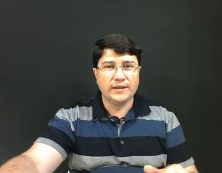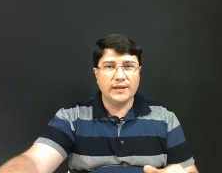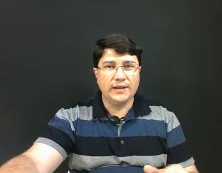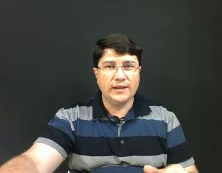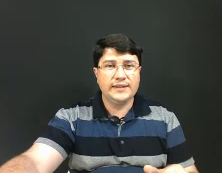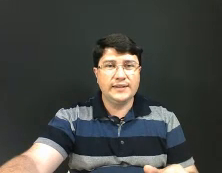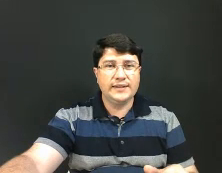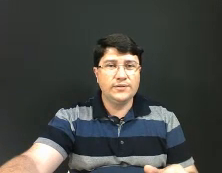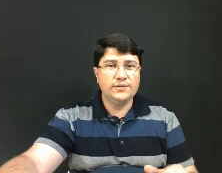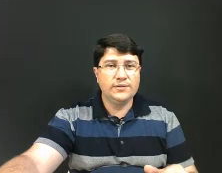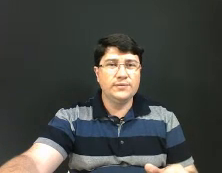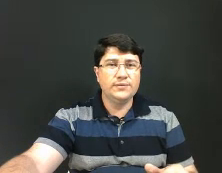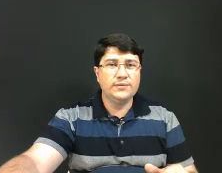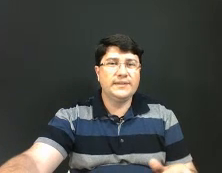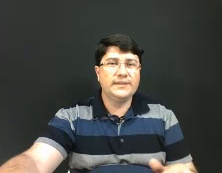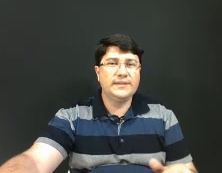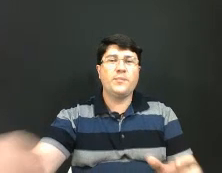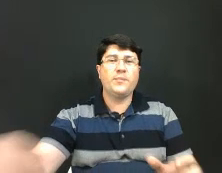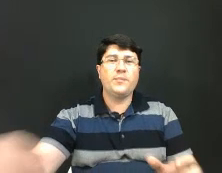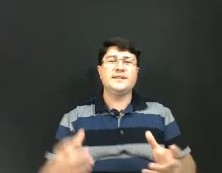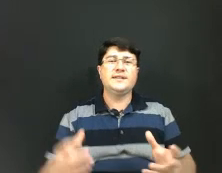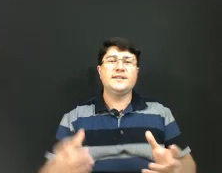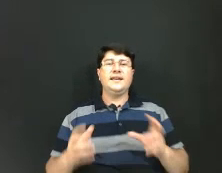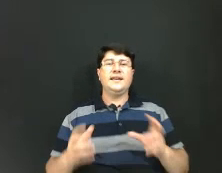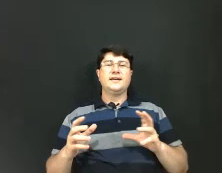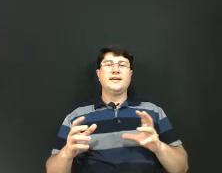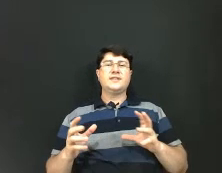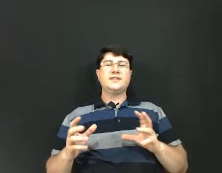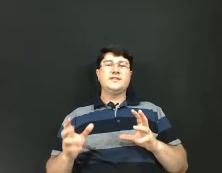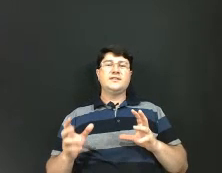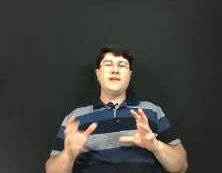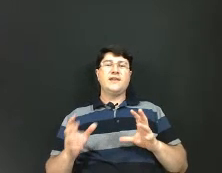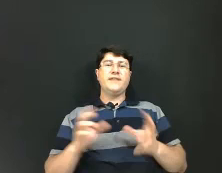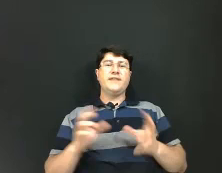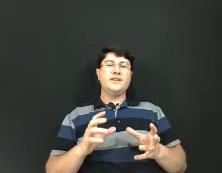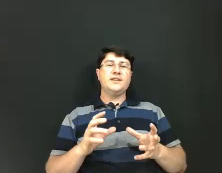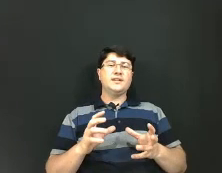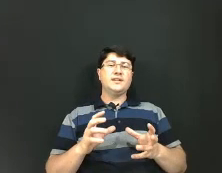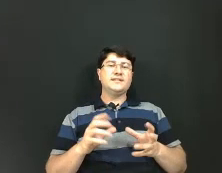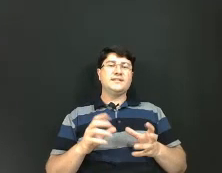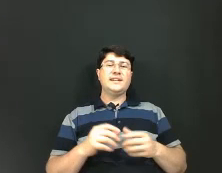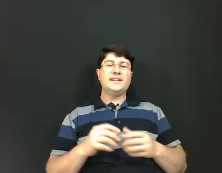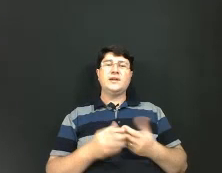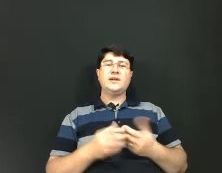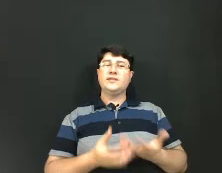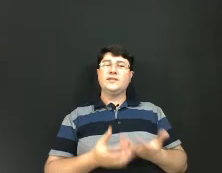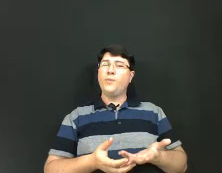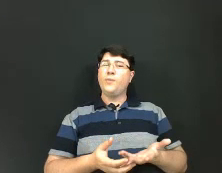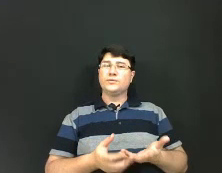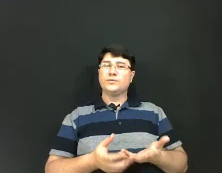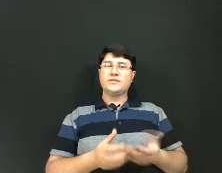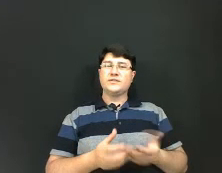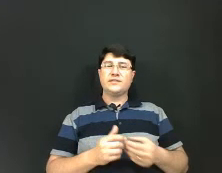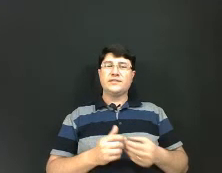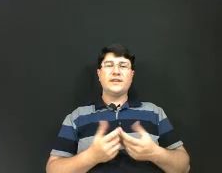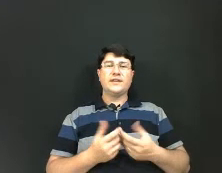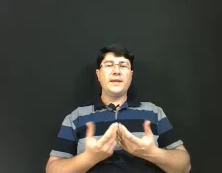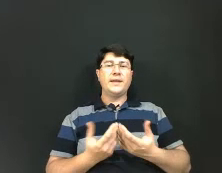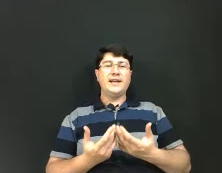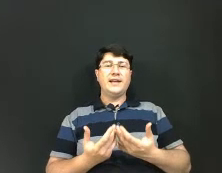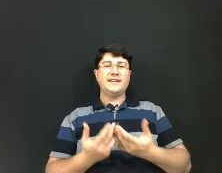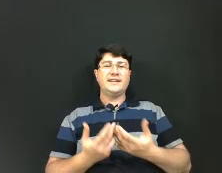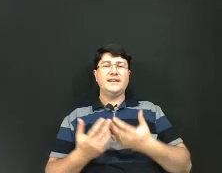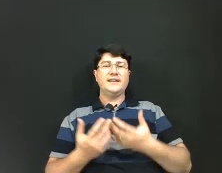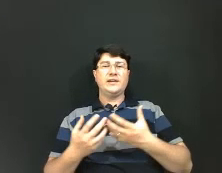assim. Então, nessa hipótese, né, o estado inicial verde estaria localizado num ponto, e o estado